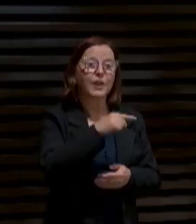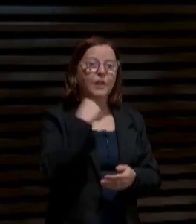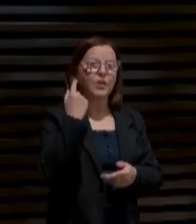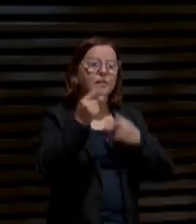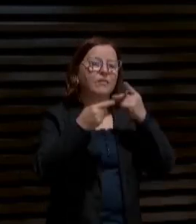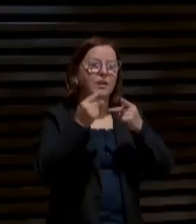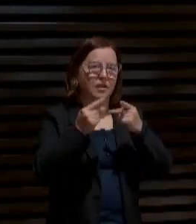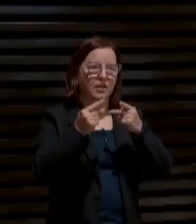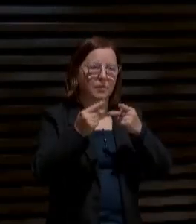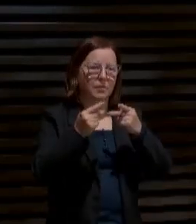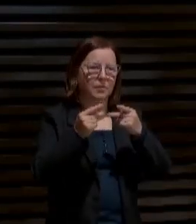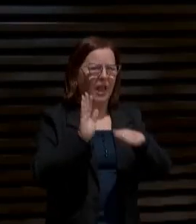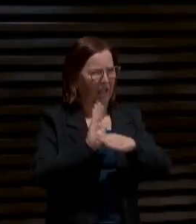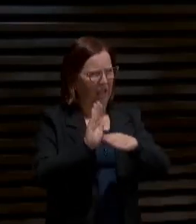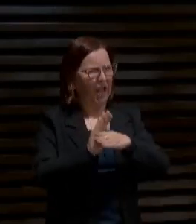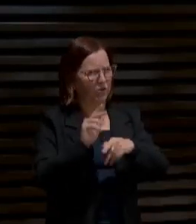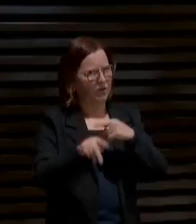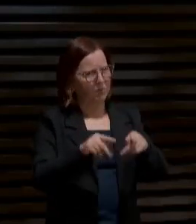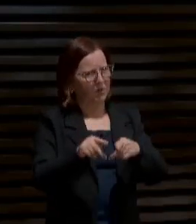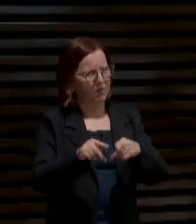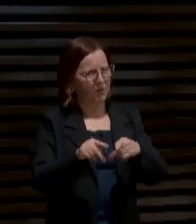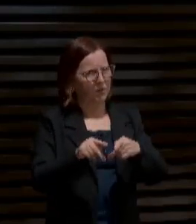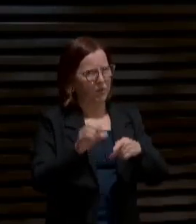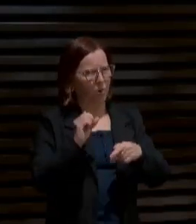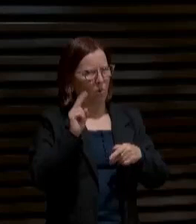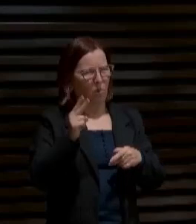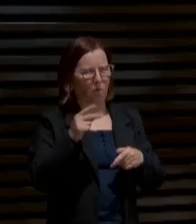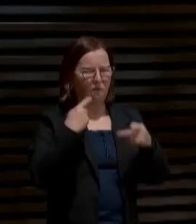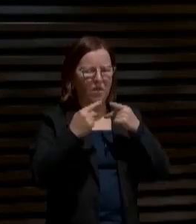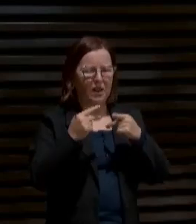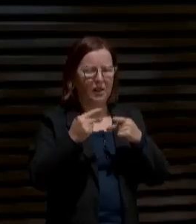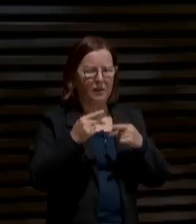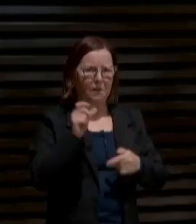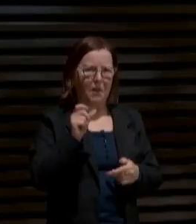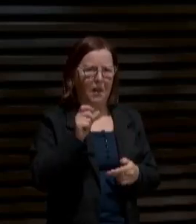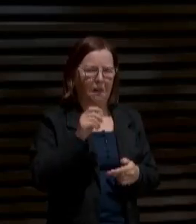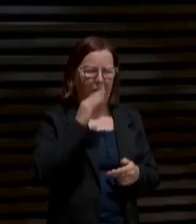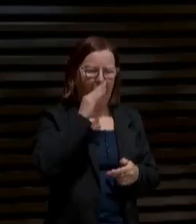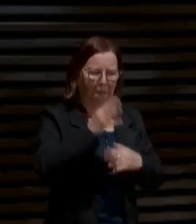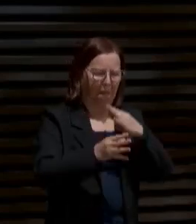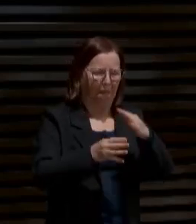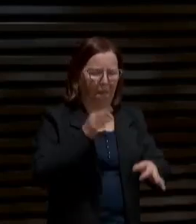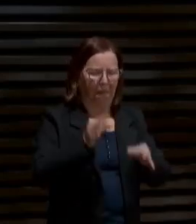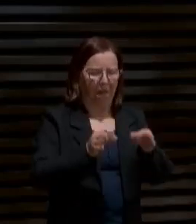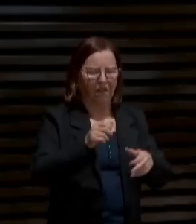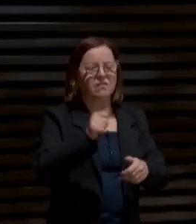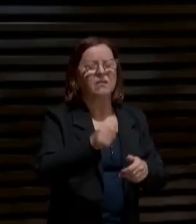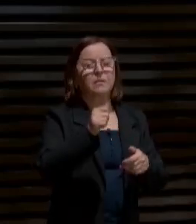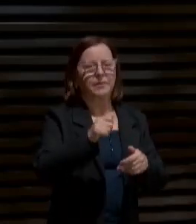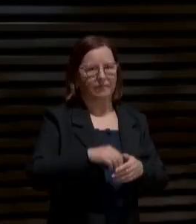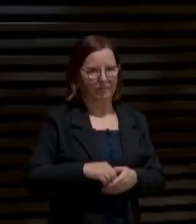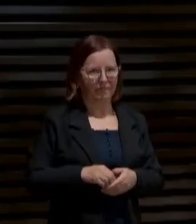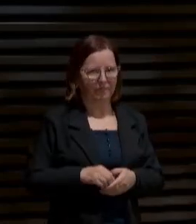pessoas ou tem sido palavras de condenação de julgamento e as pessoas com as